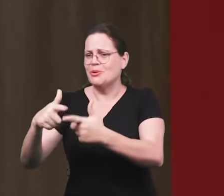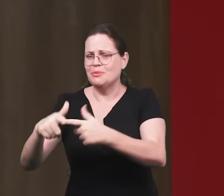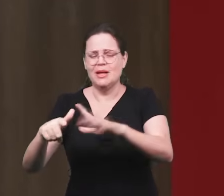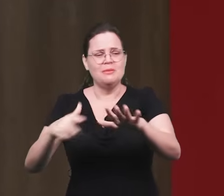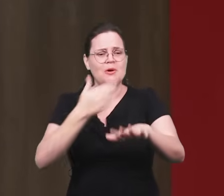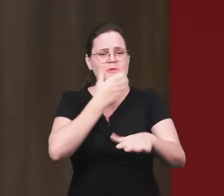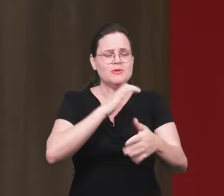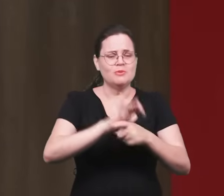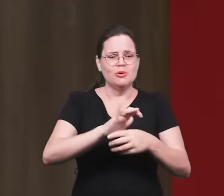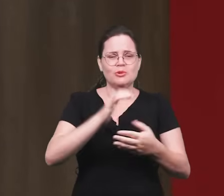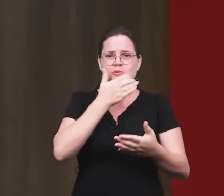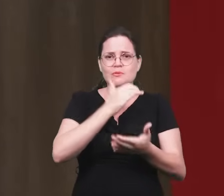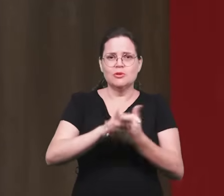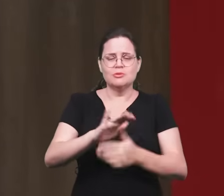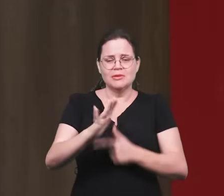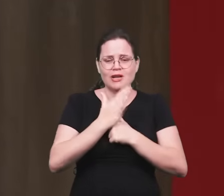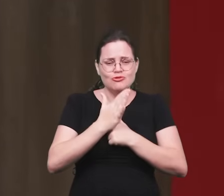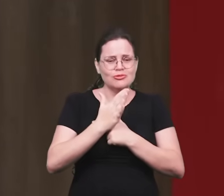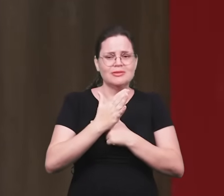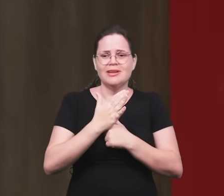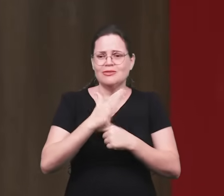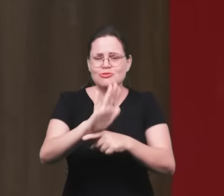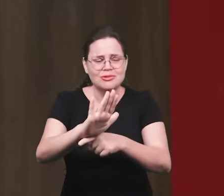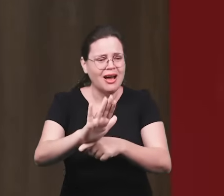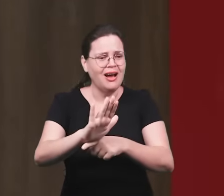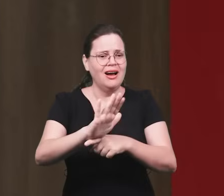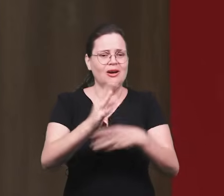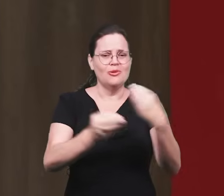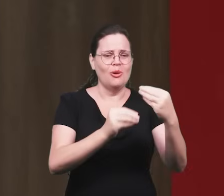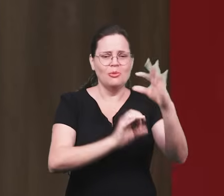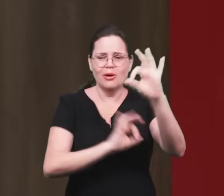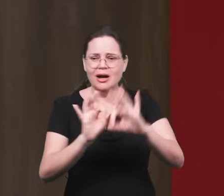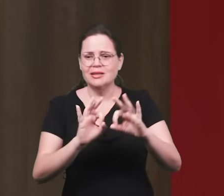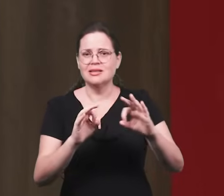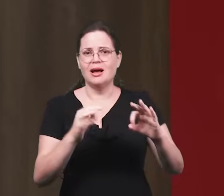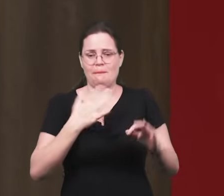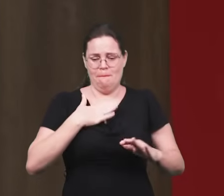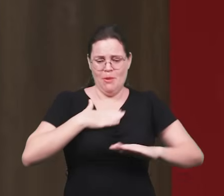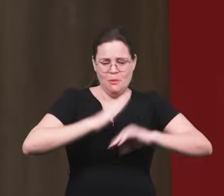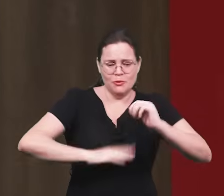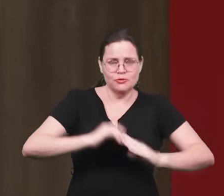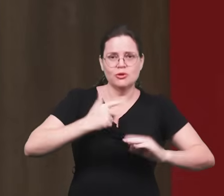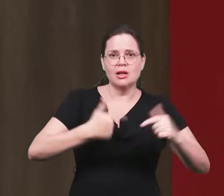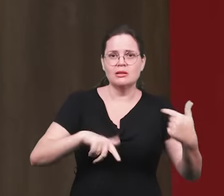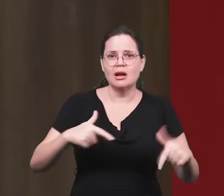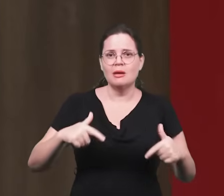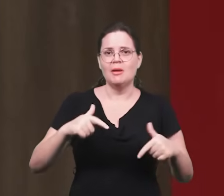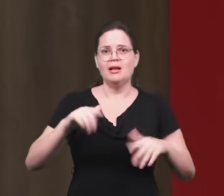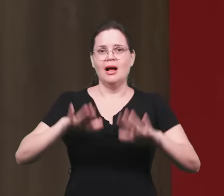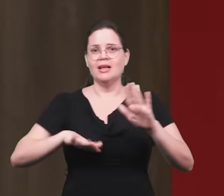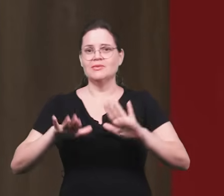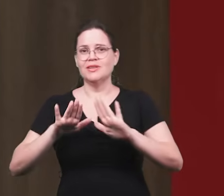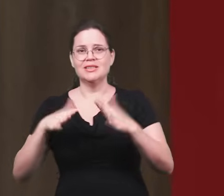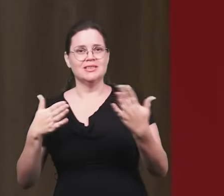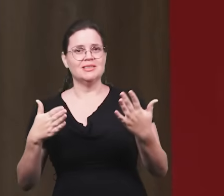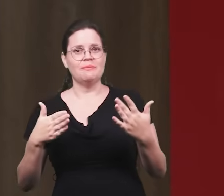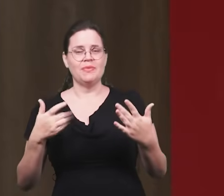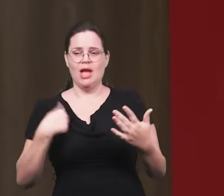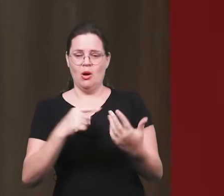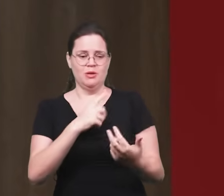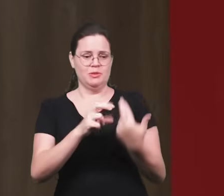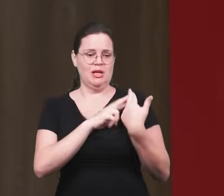resolver alguma questão ali da casa, da administração do lar, é o nosso próprio trabalho, às vezes naquele dia você está com